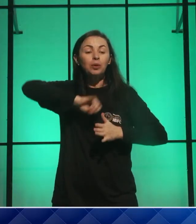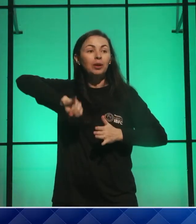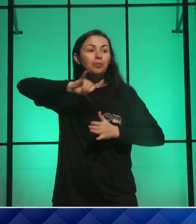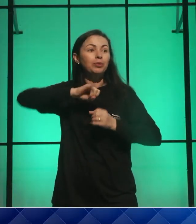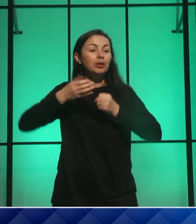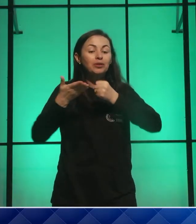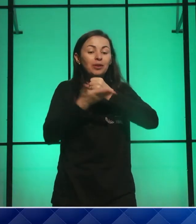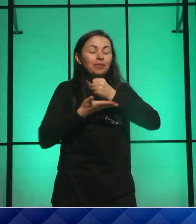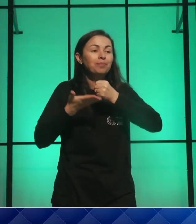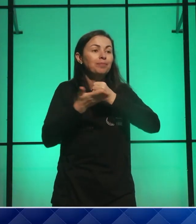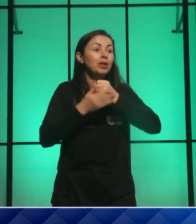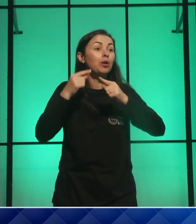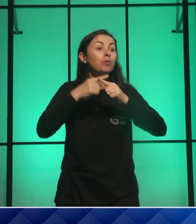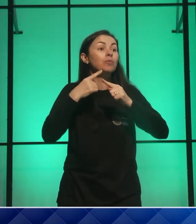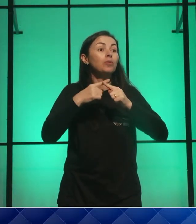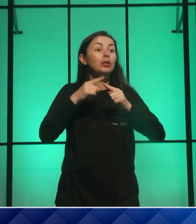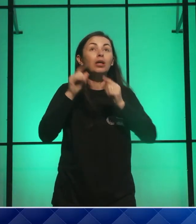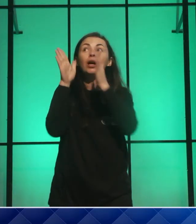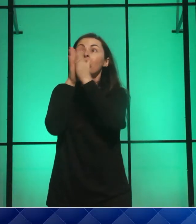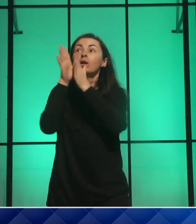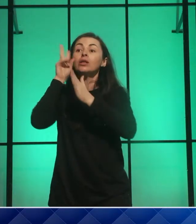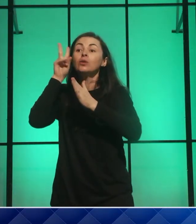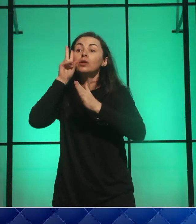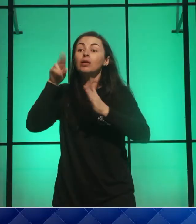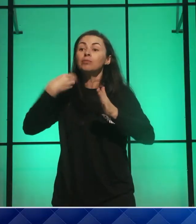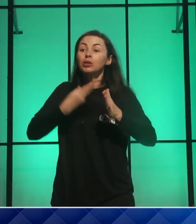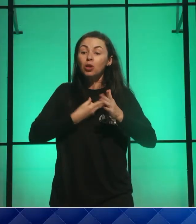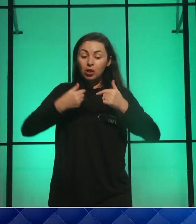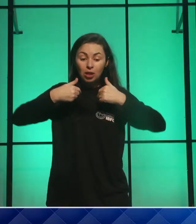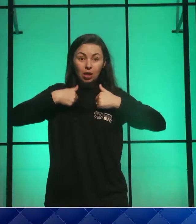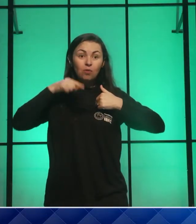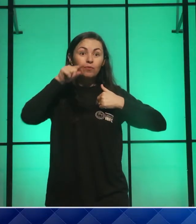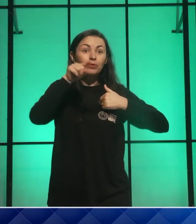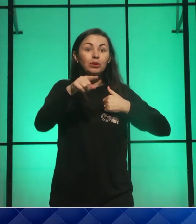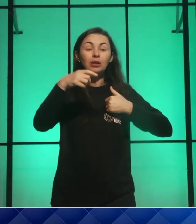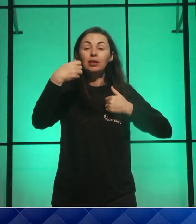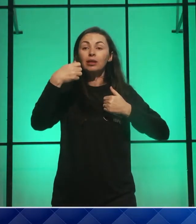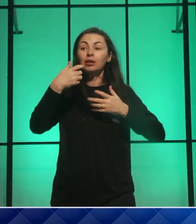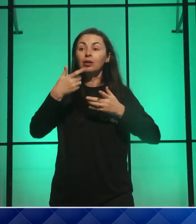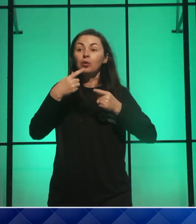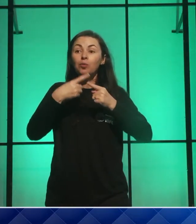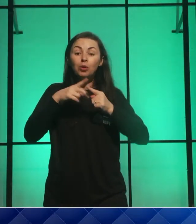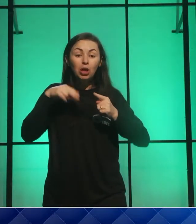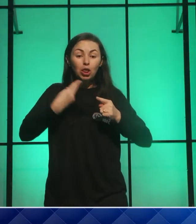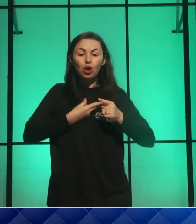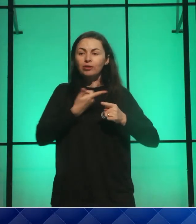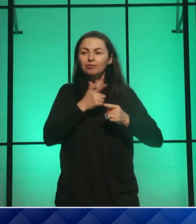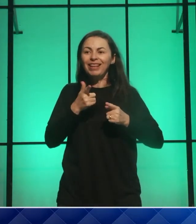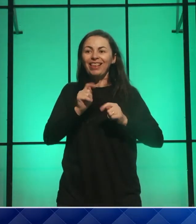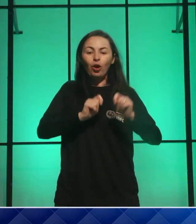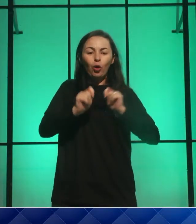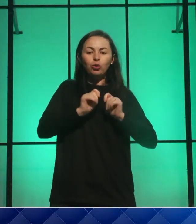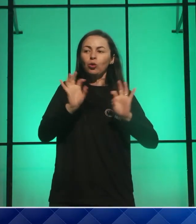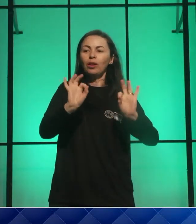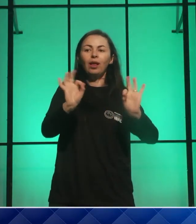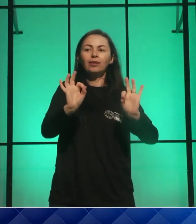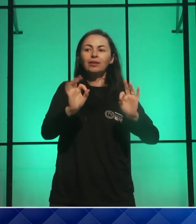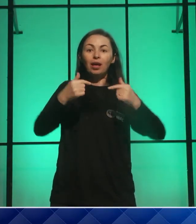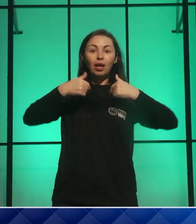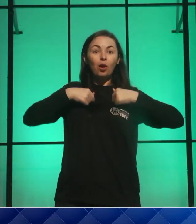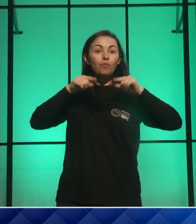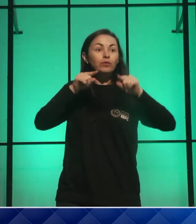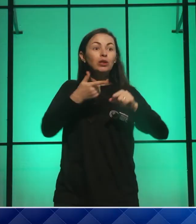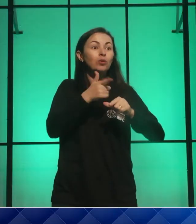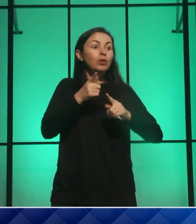fundamental, porque a oração nos lembra que eu e você não estamos no controle. Eu e você não